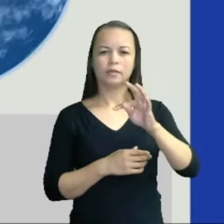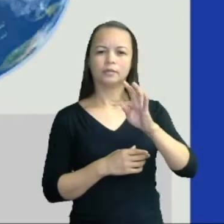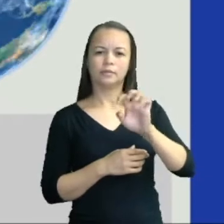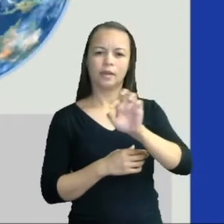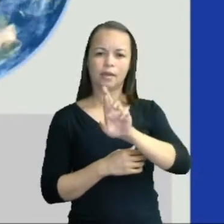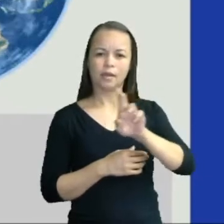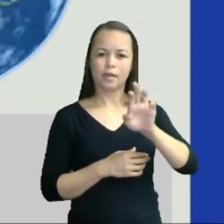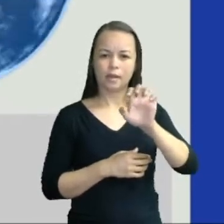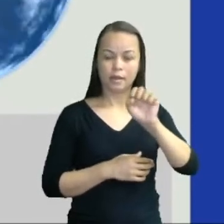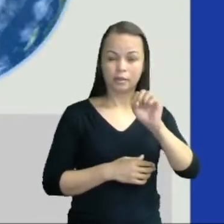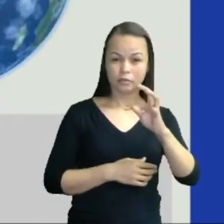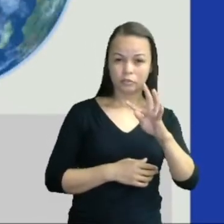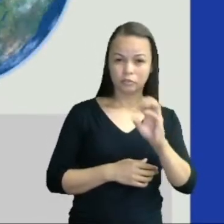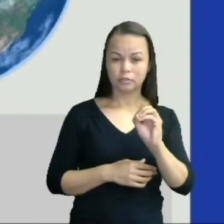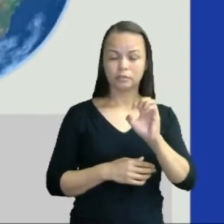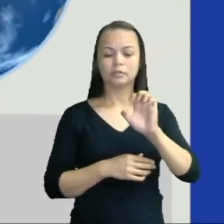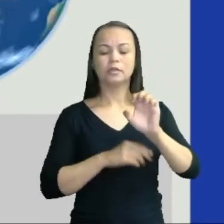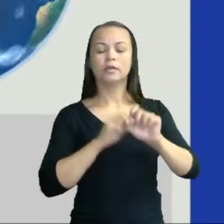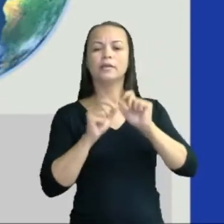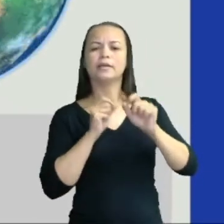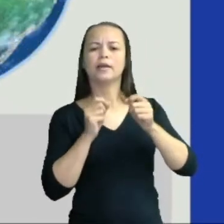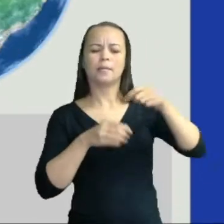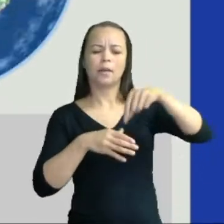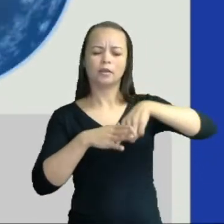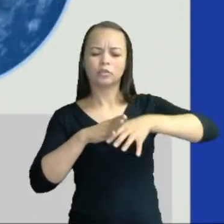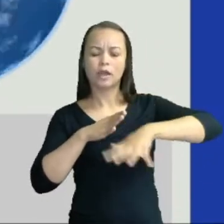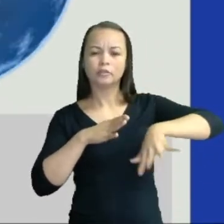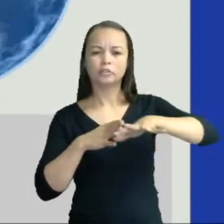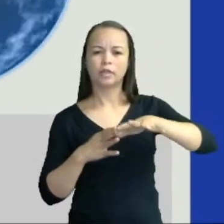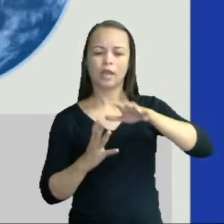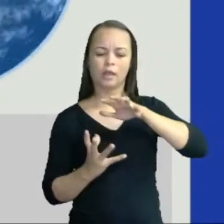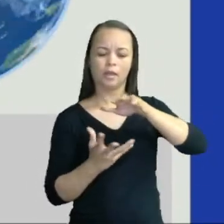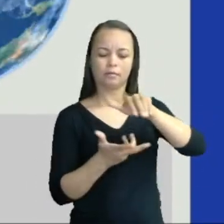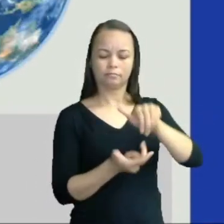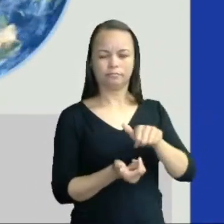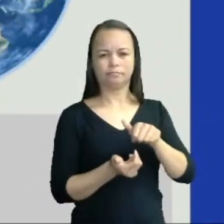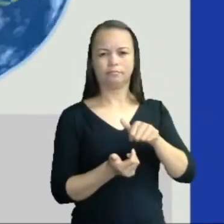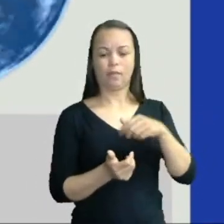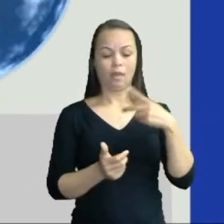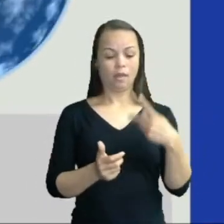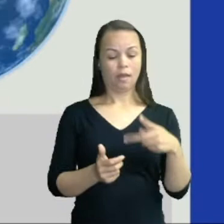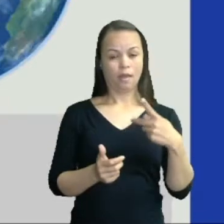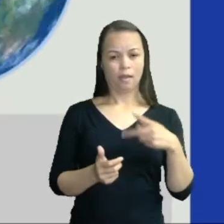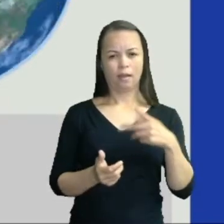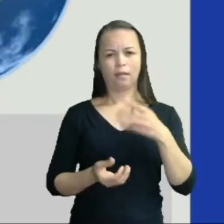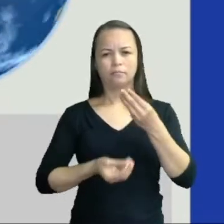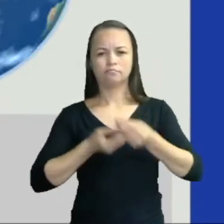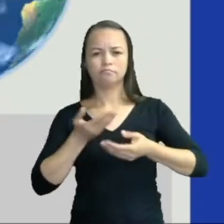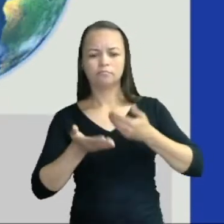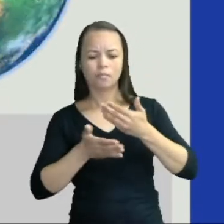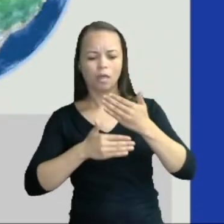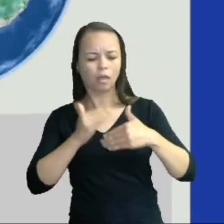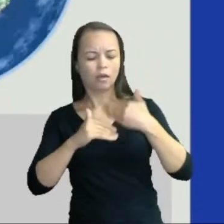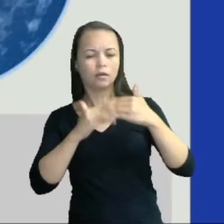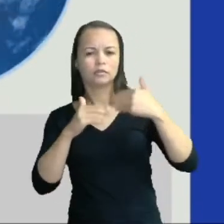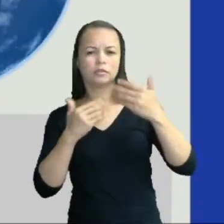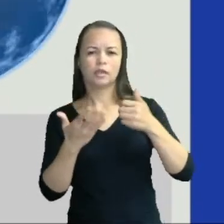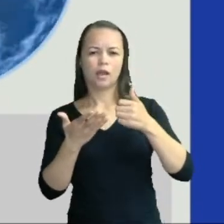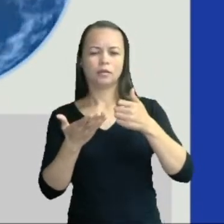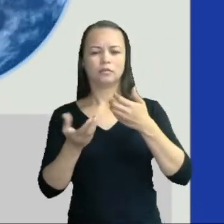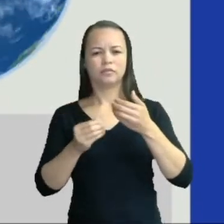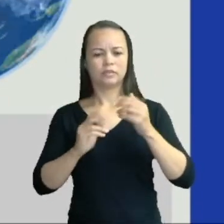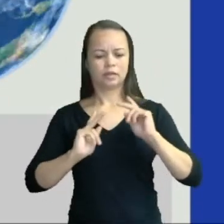terrestre é a camada mais externa do planeta. Nela ocorre o desenvolvimento das